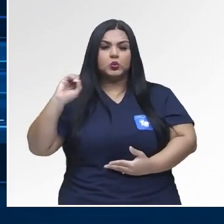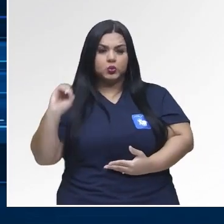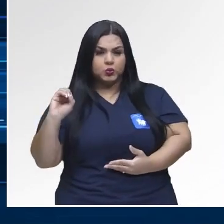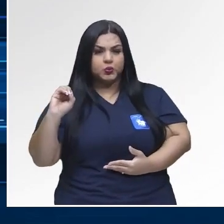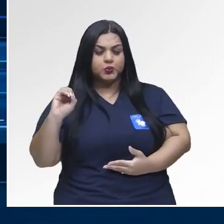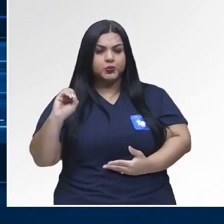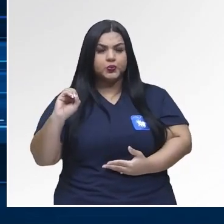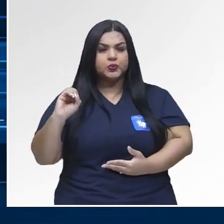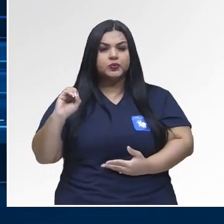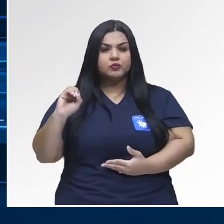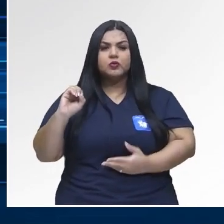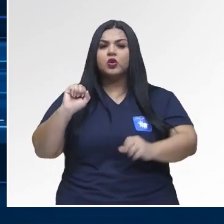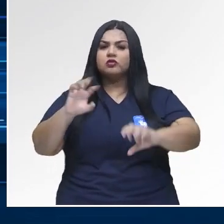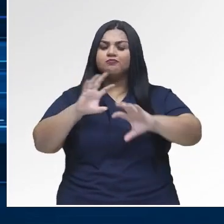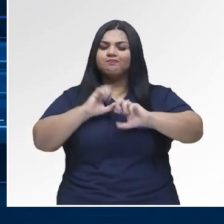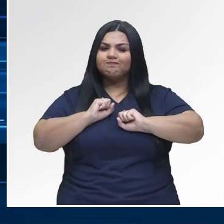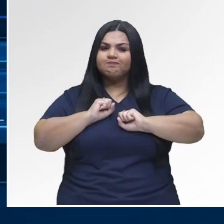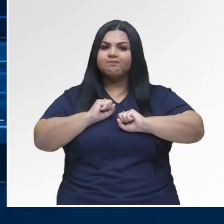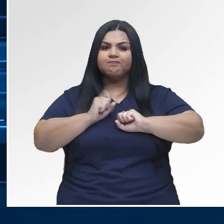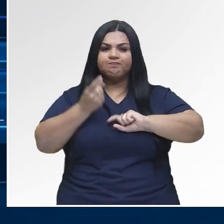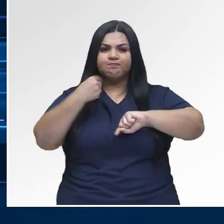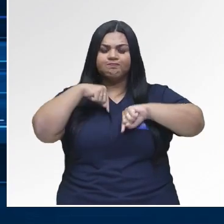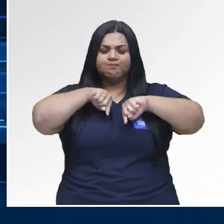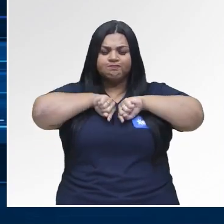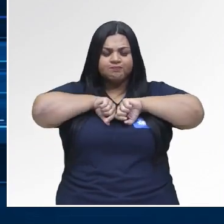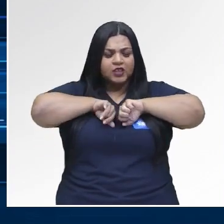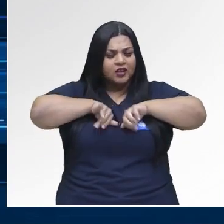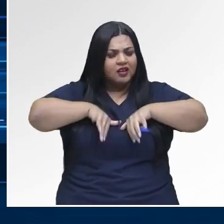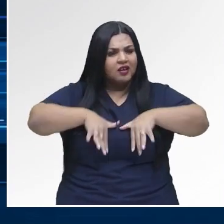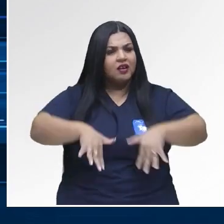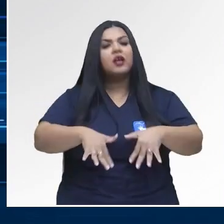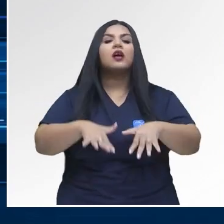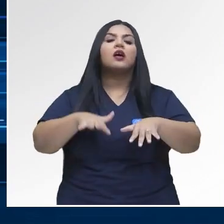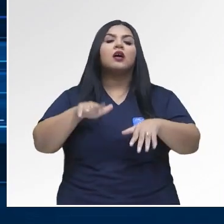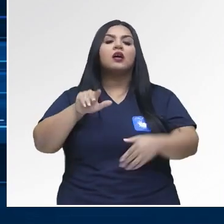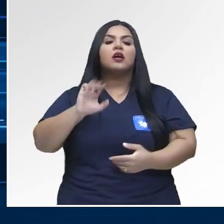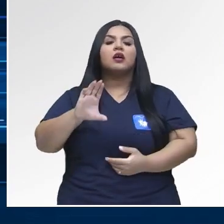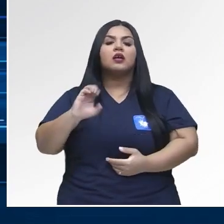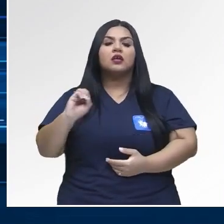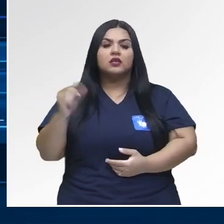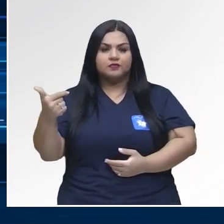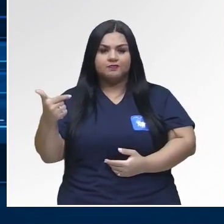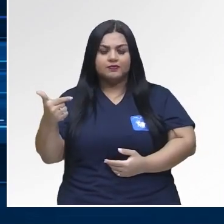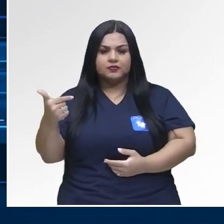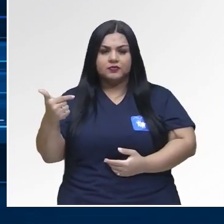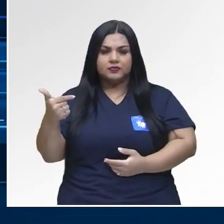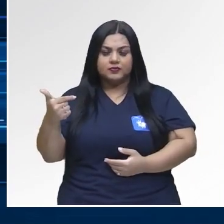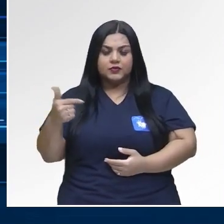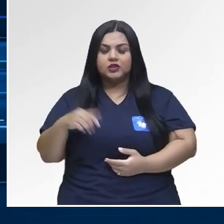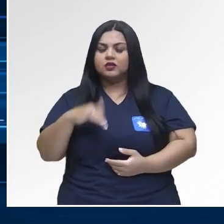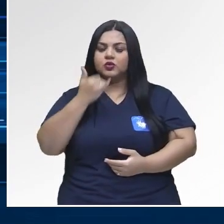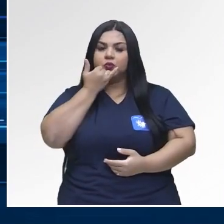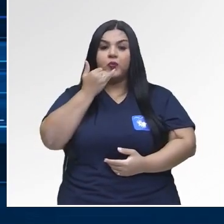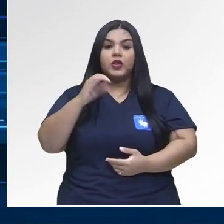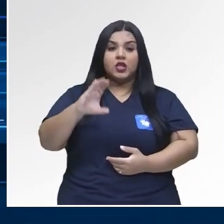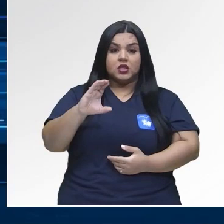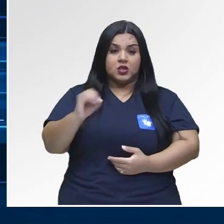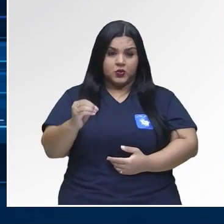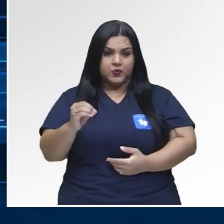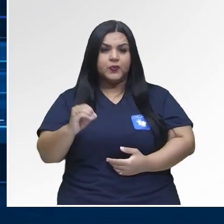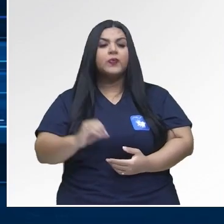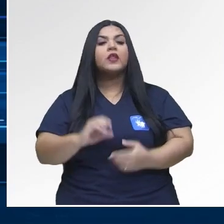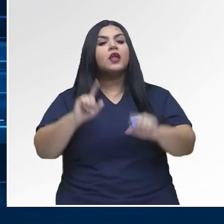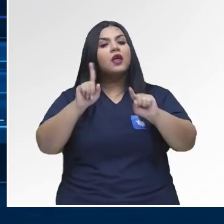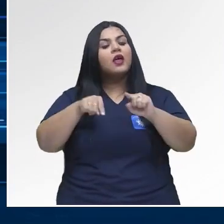tá? E aí, o monóxido de carbono é o CO, ok? Então, é